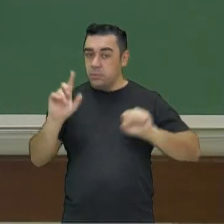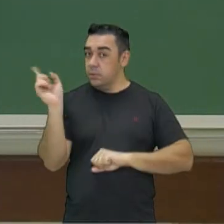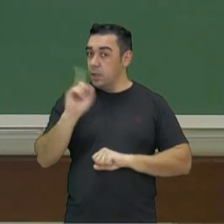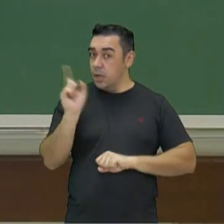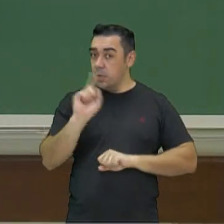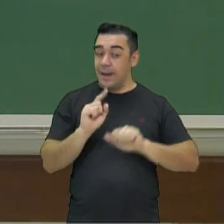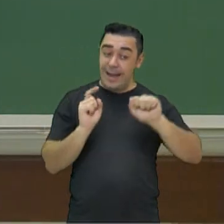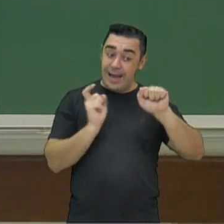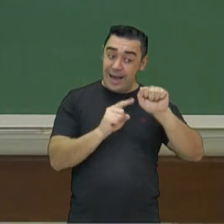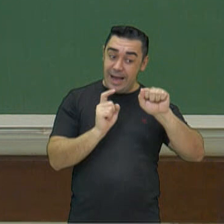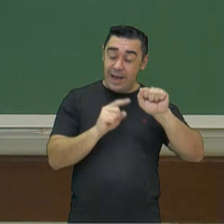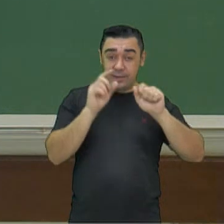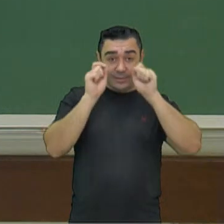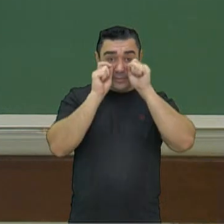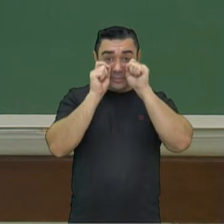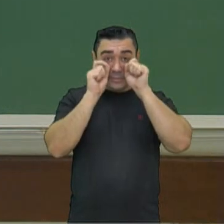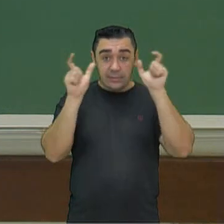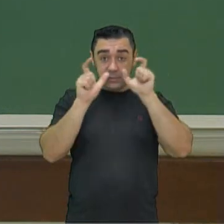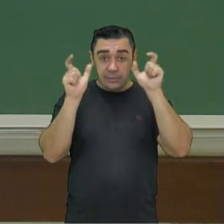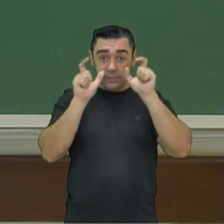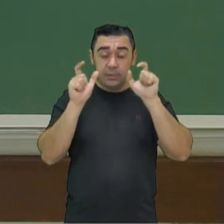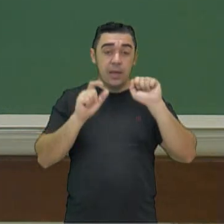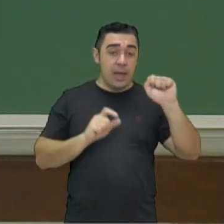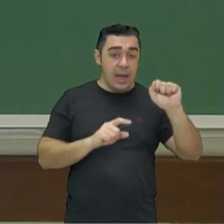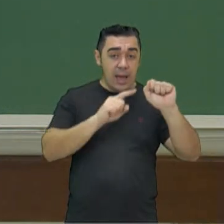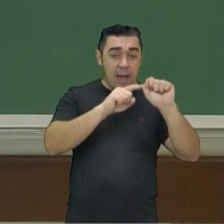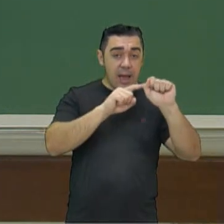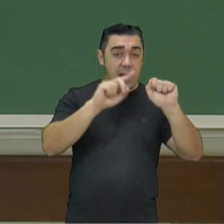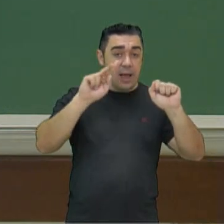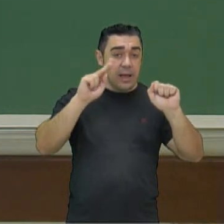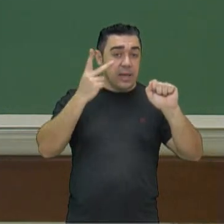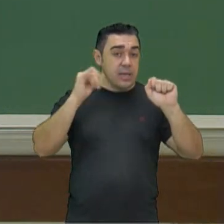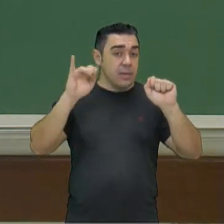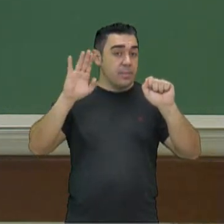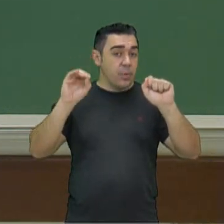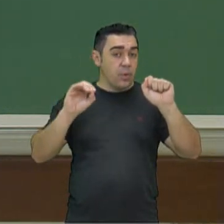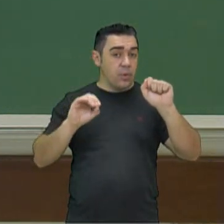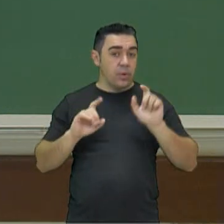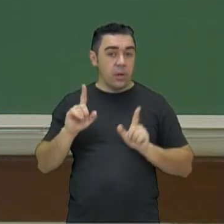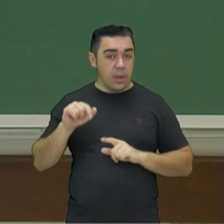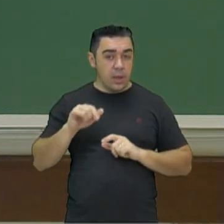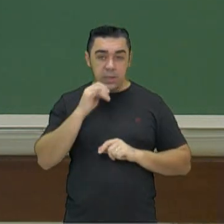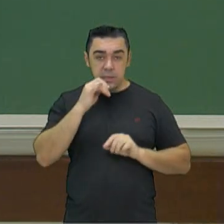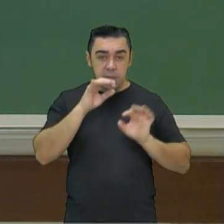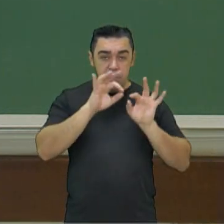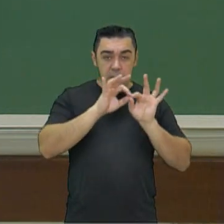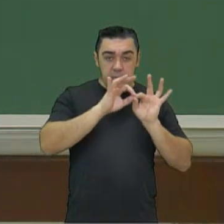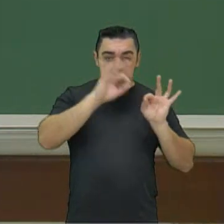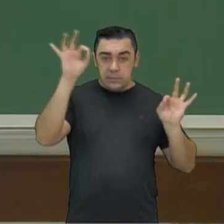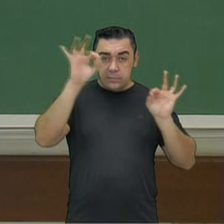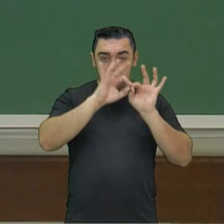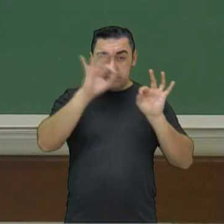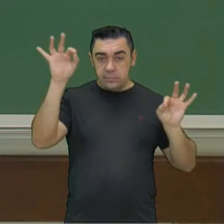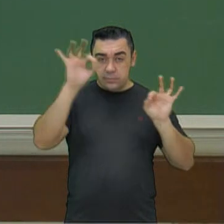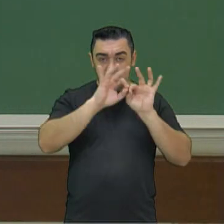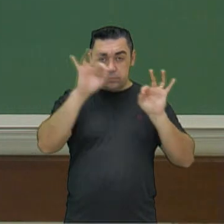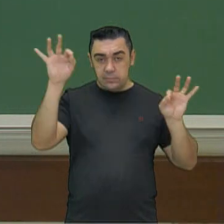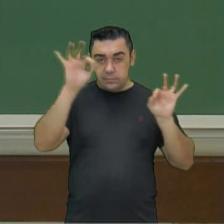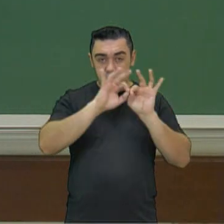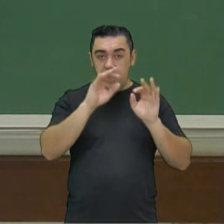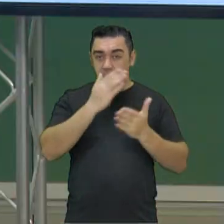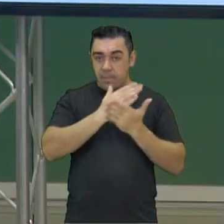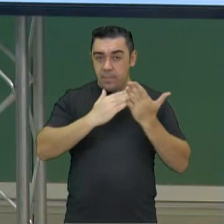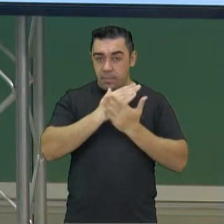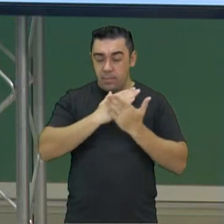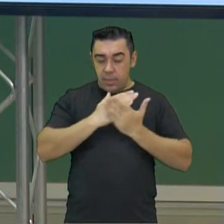de qualquer jeito. Não, o A é a hipotenusa, é o maior valor que você tem. É a distância que você tem no semi-eixo, metade